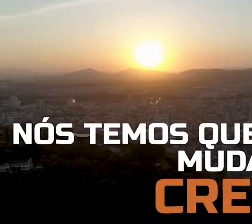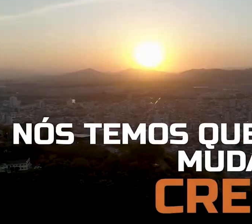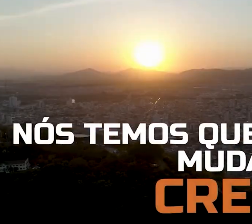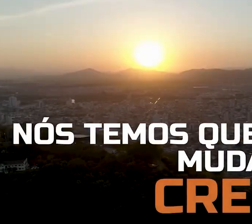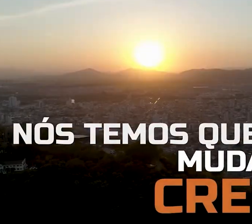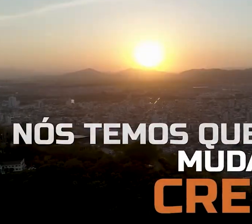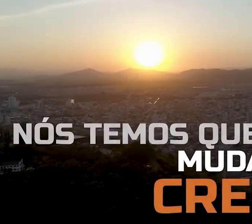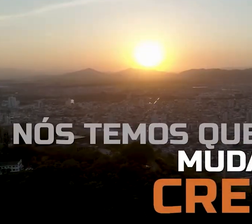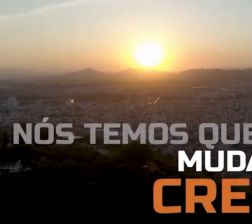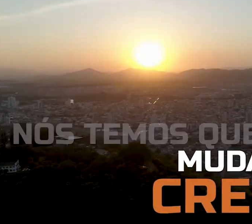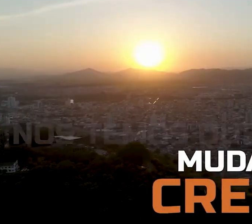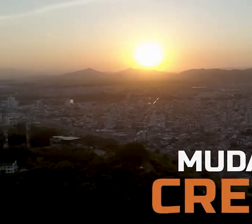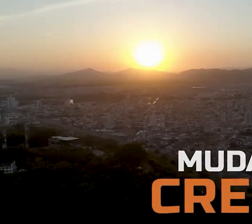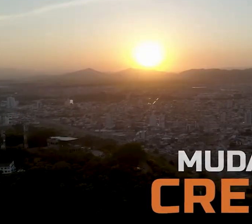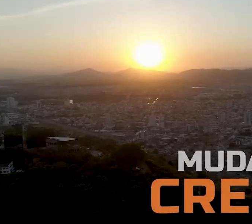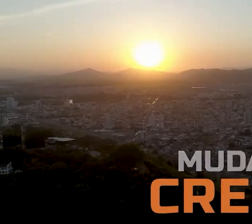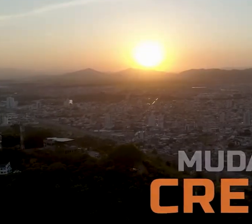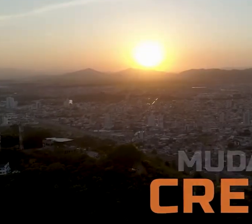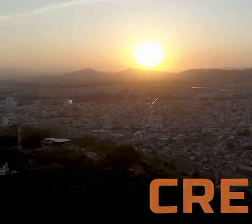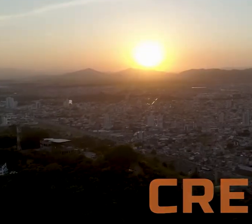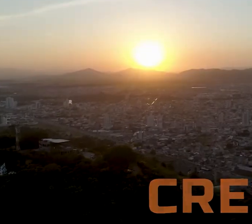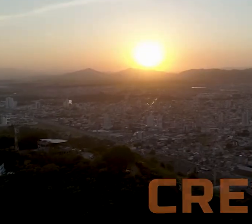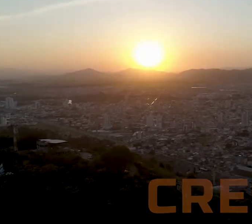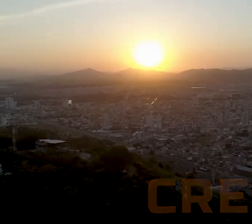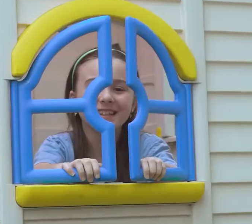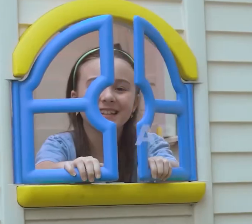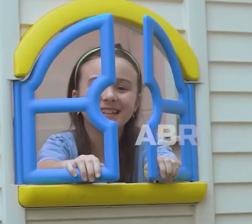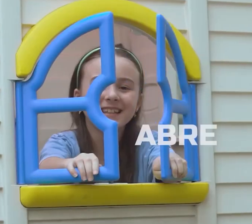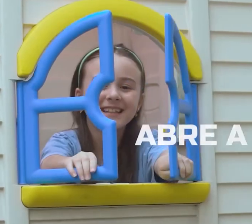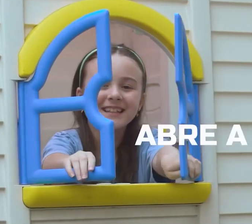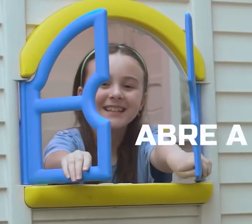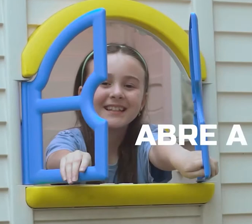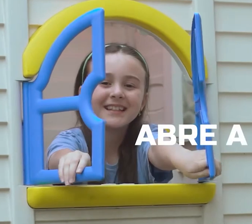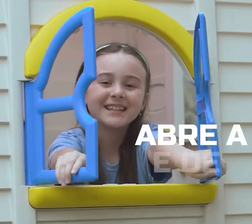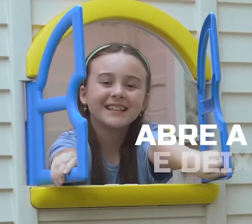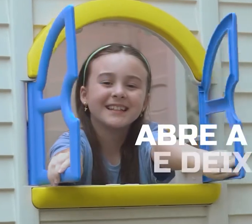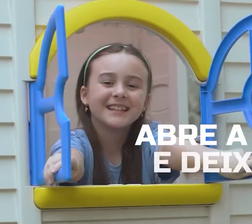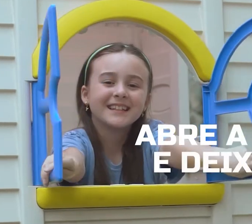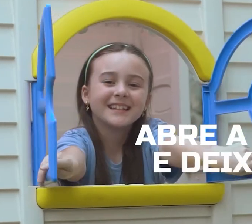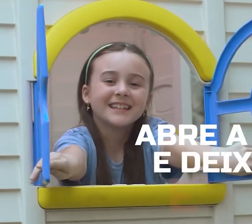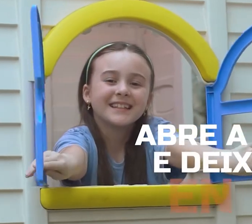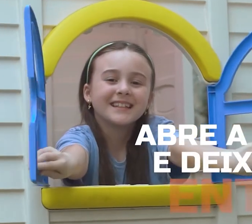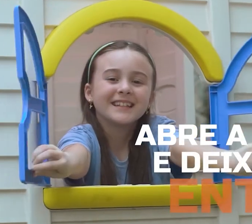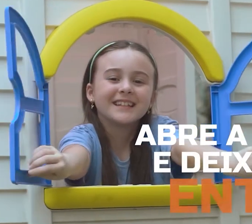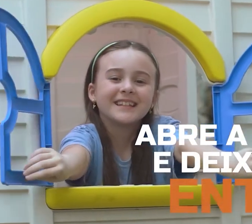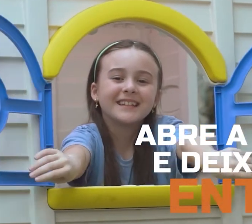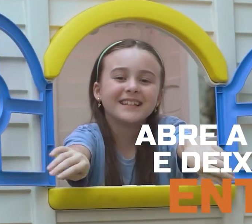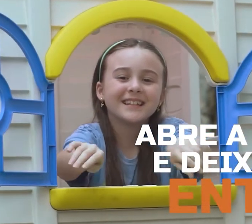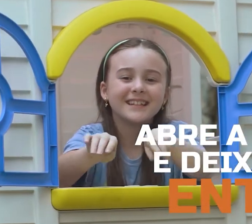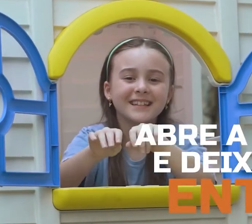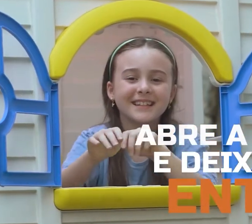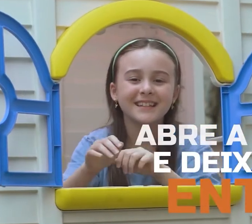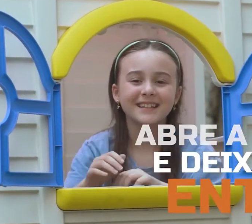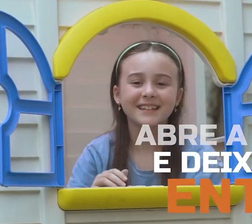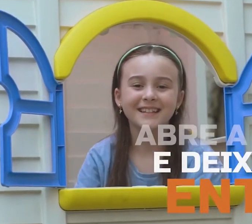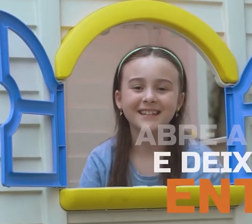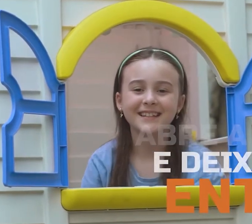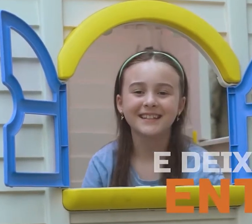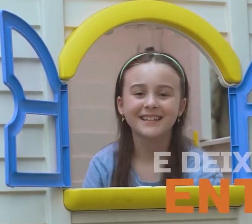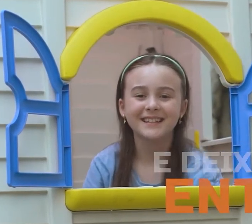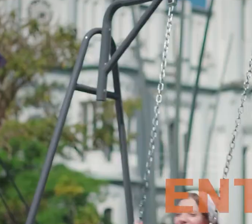para crescer. Abra a janela e deixa a luz entrar.